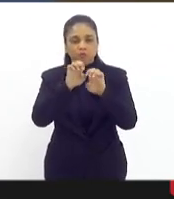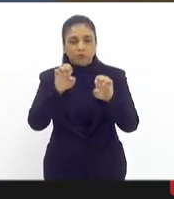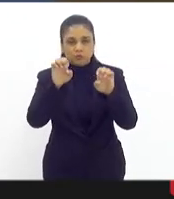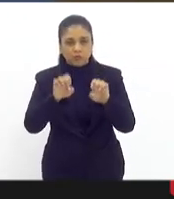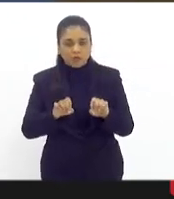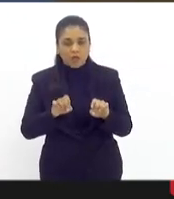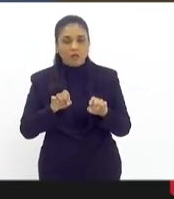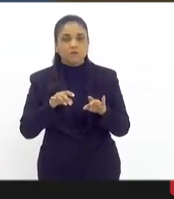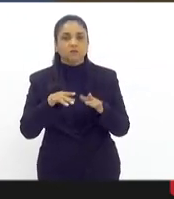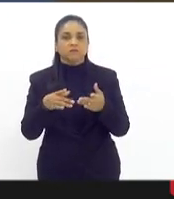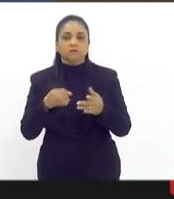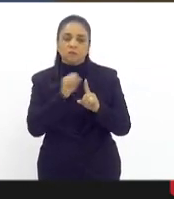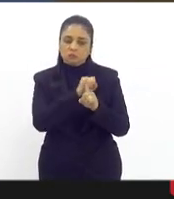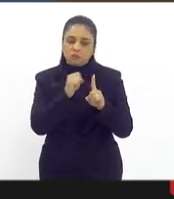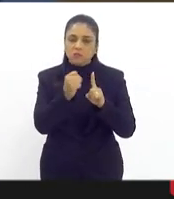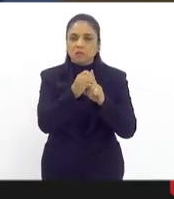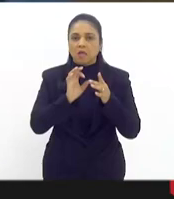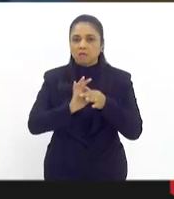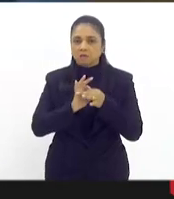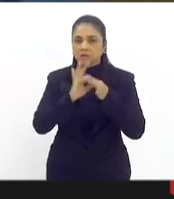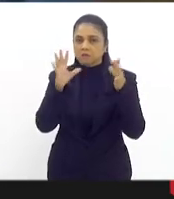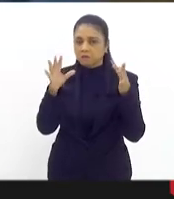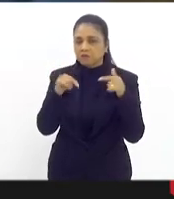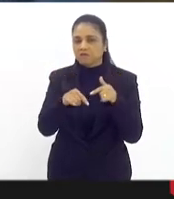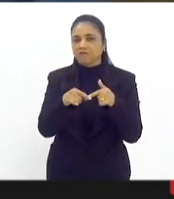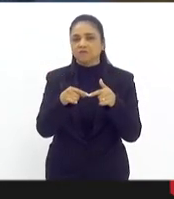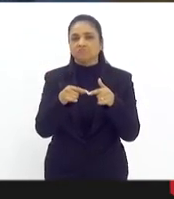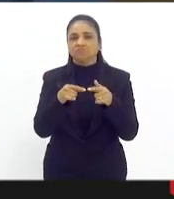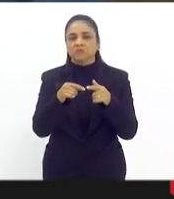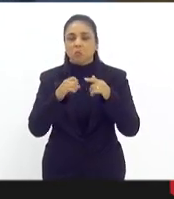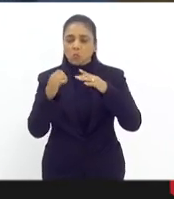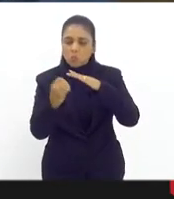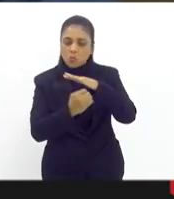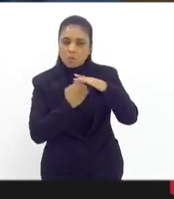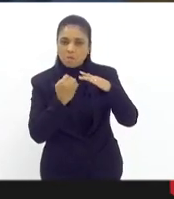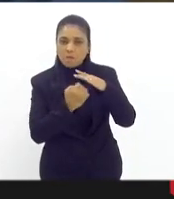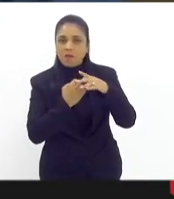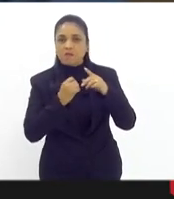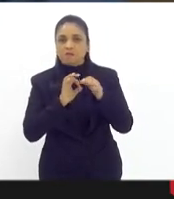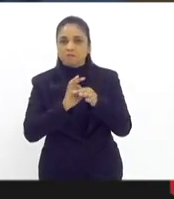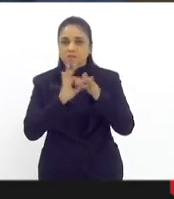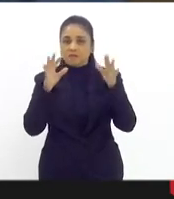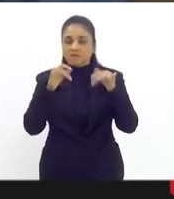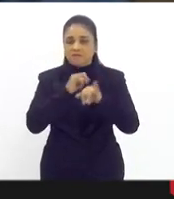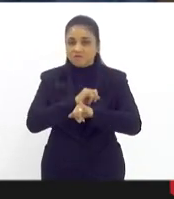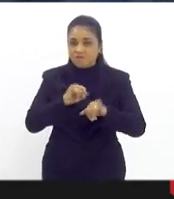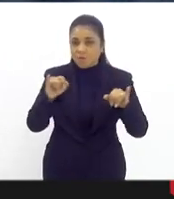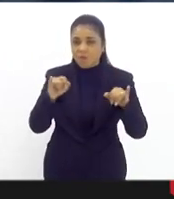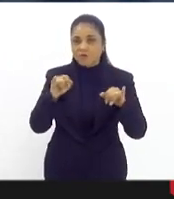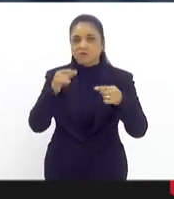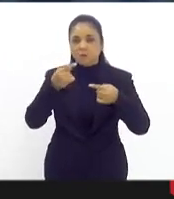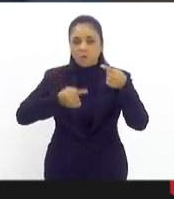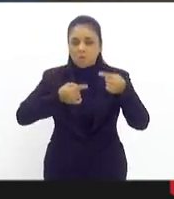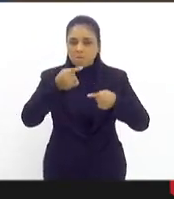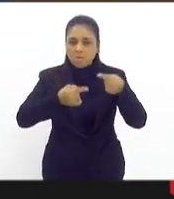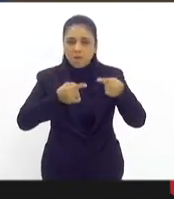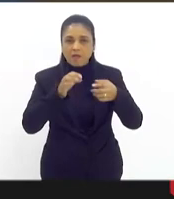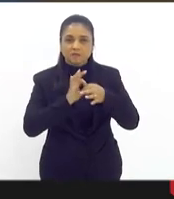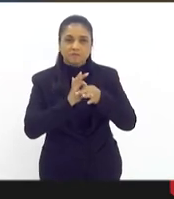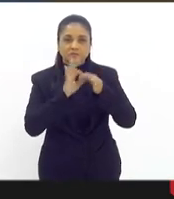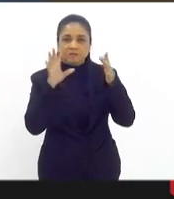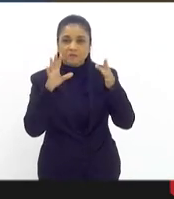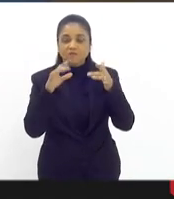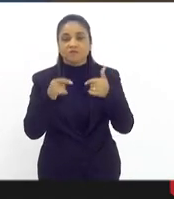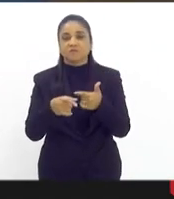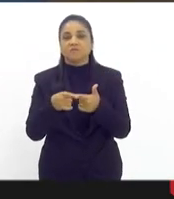e possamos ter uma sociedade livre, uma sociedade com imprensa livre, uma sociedade com debate livre e que permita que nós